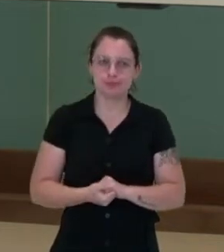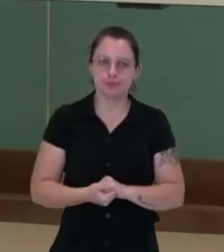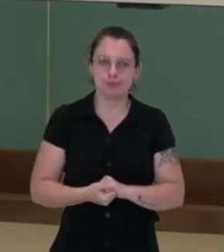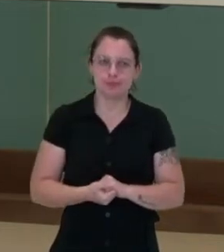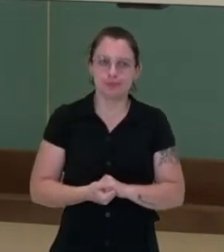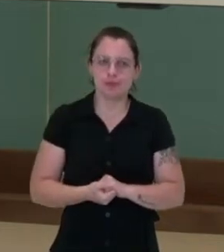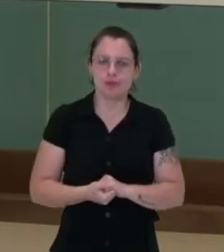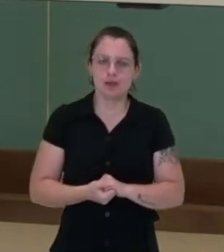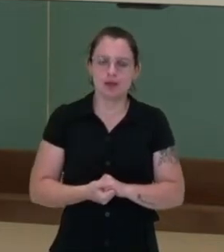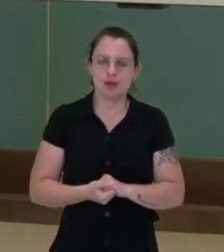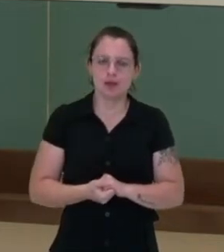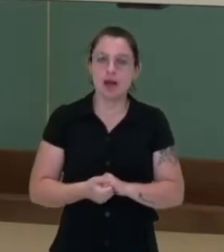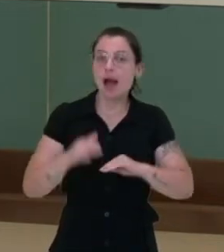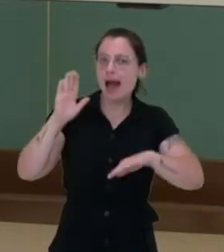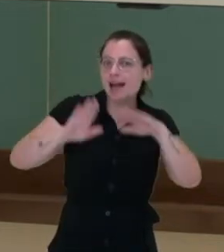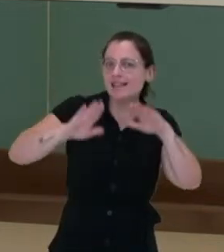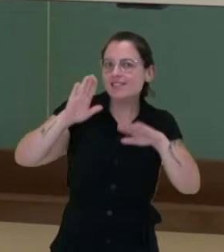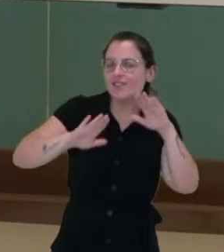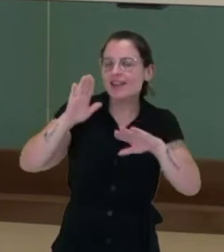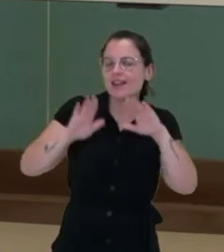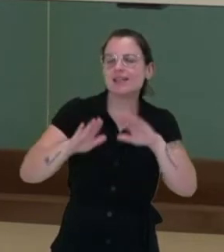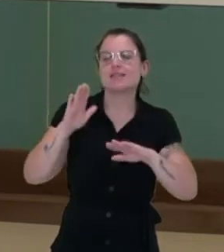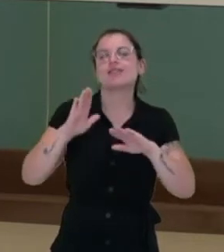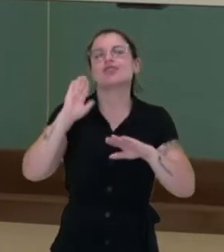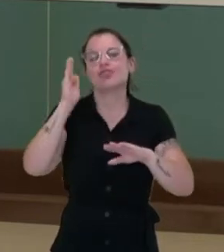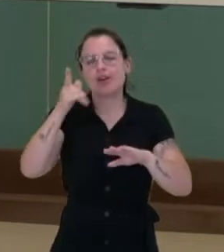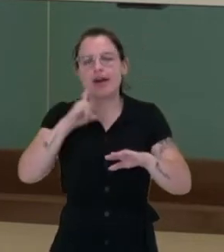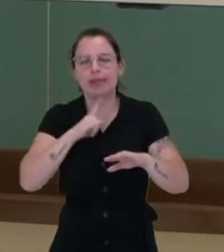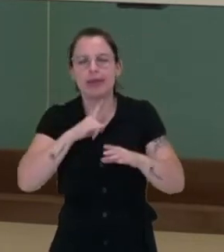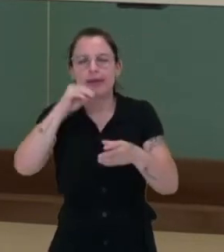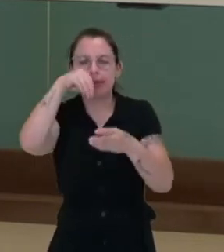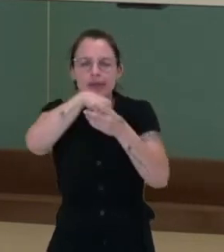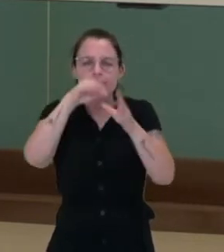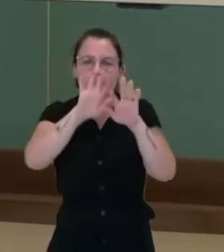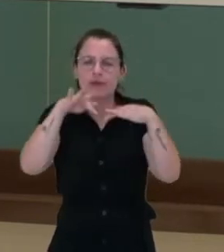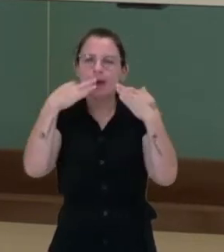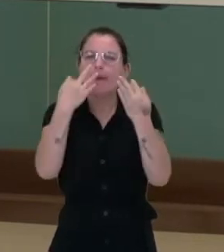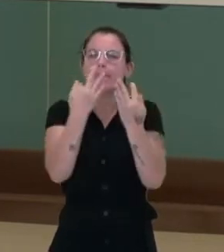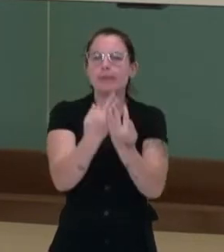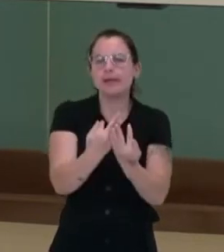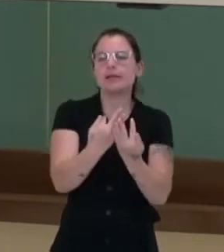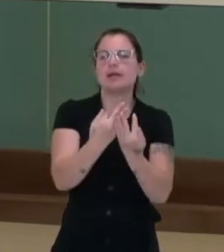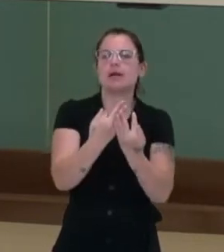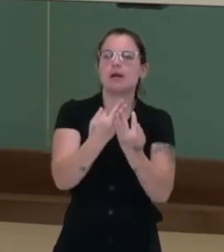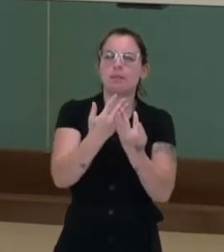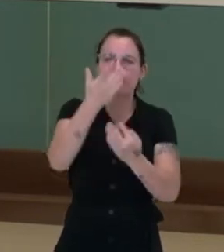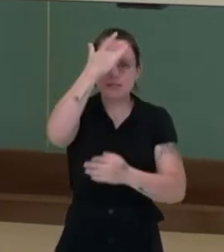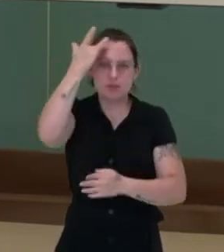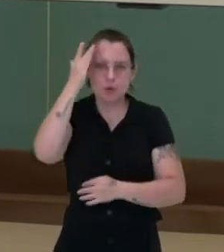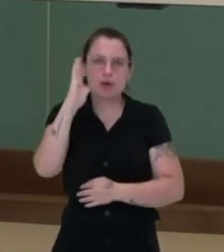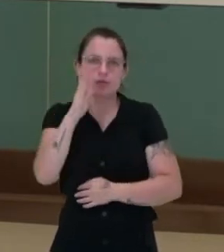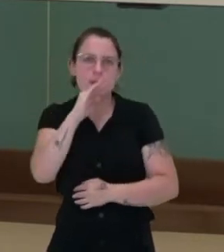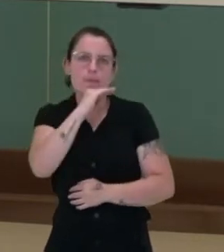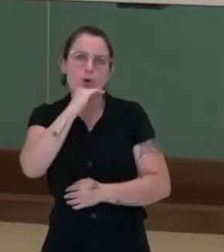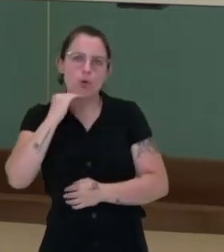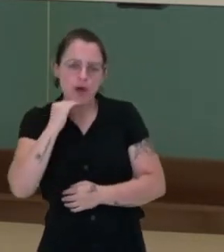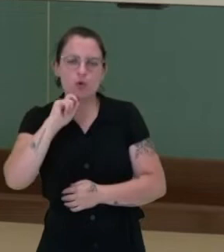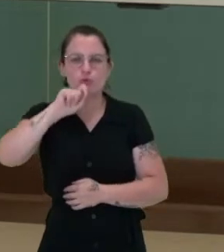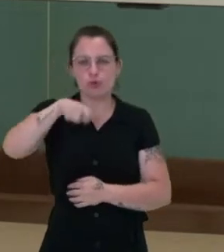ter um histórico na família, já ter algumas características que vai ter mais